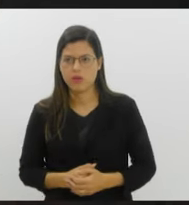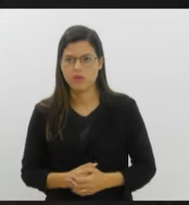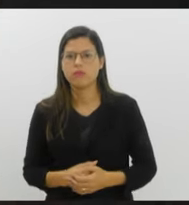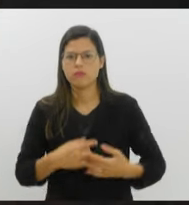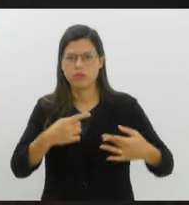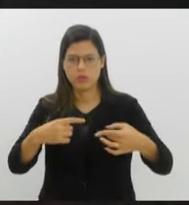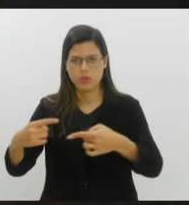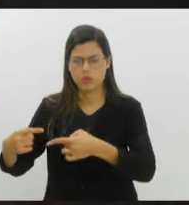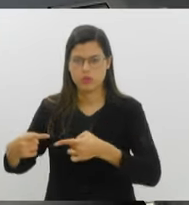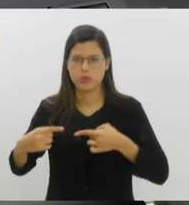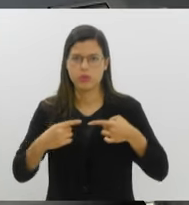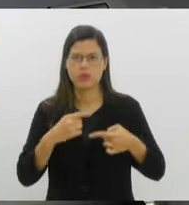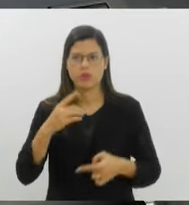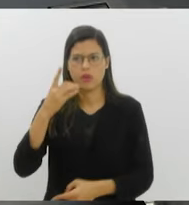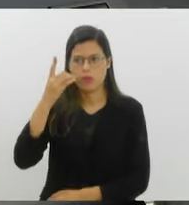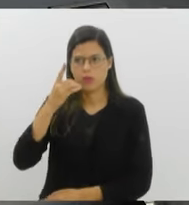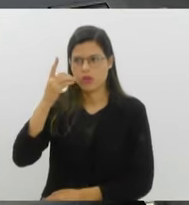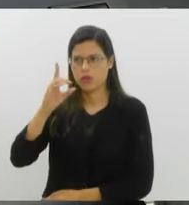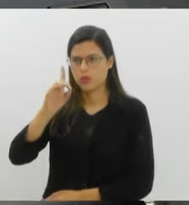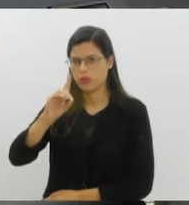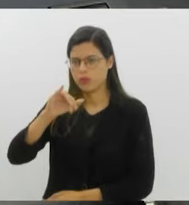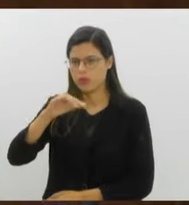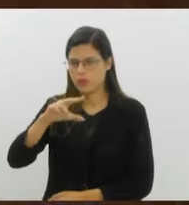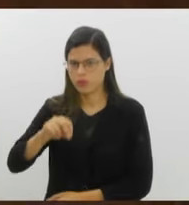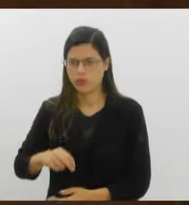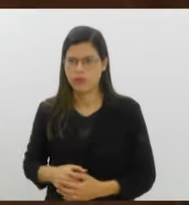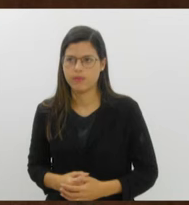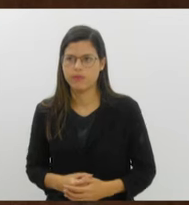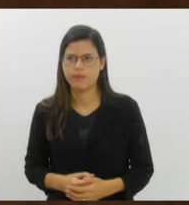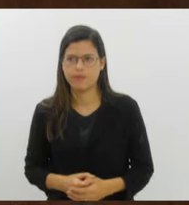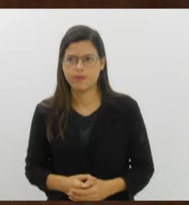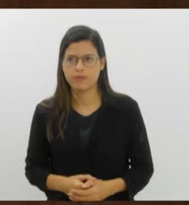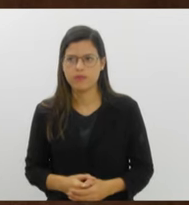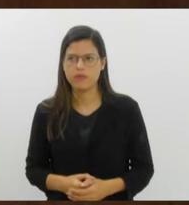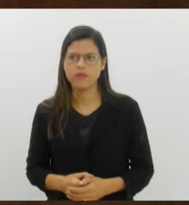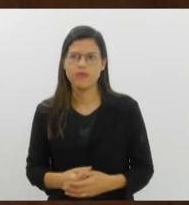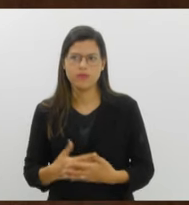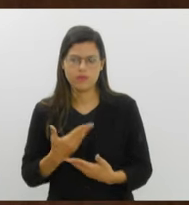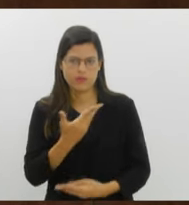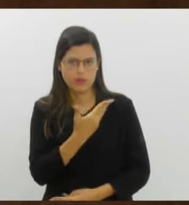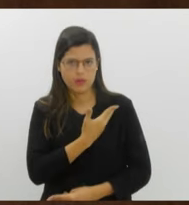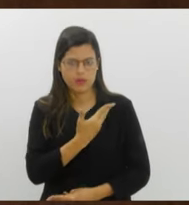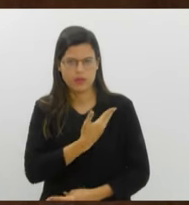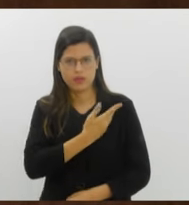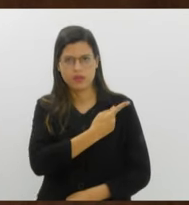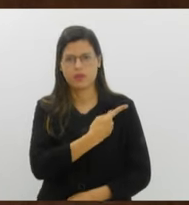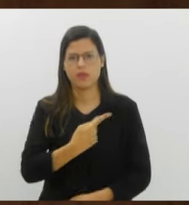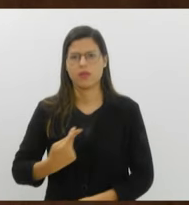discutir, deputado Marcelo Dino, por favor. Meu nobre amigo e presidente, deputado